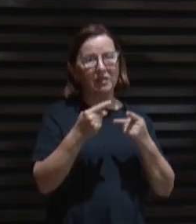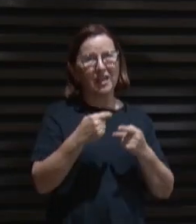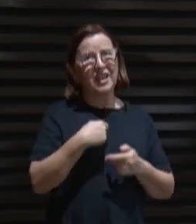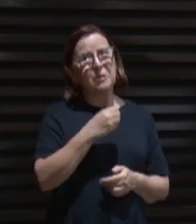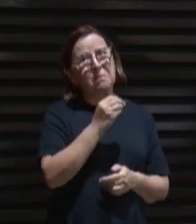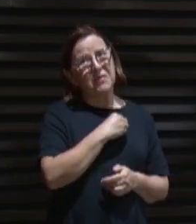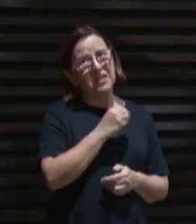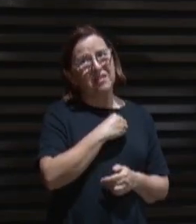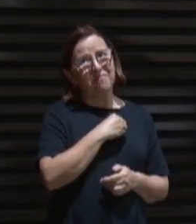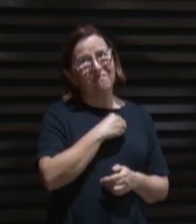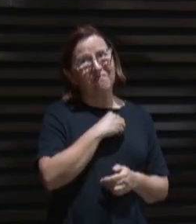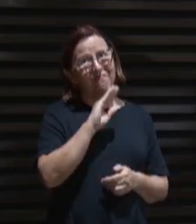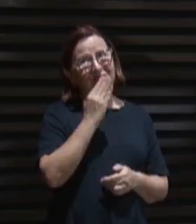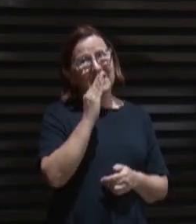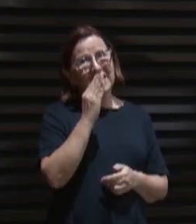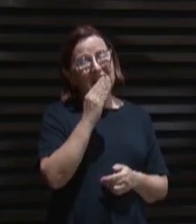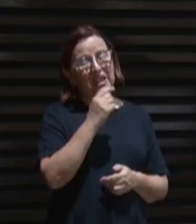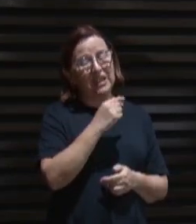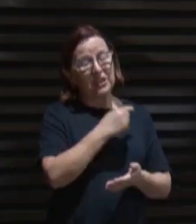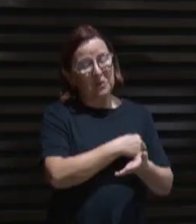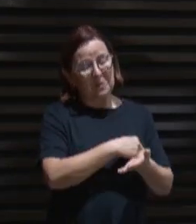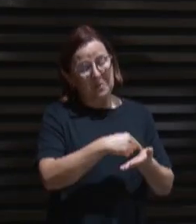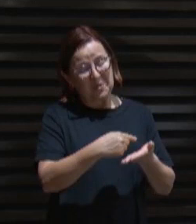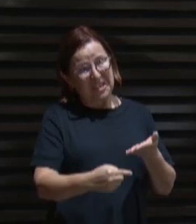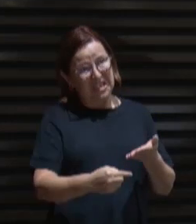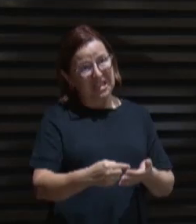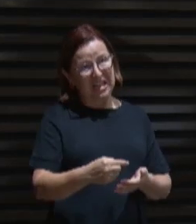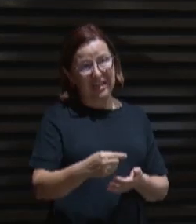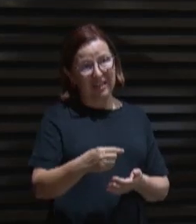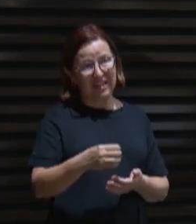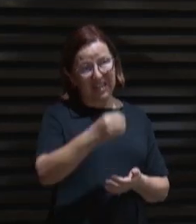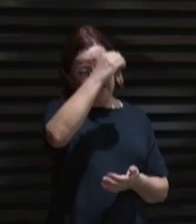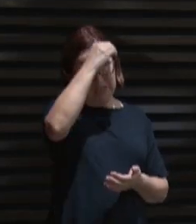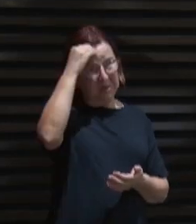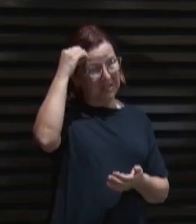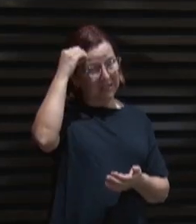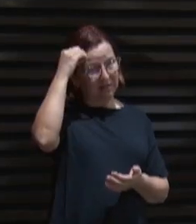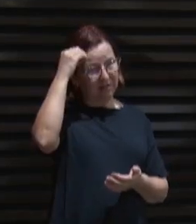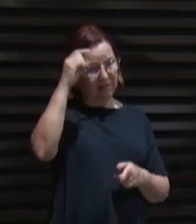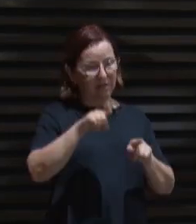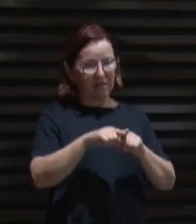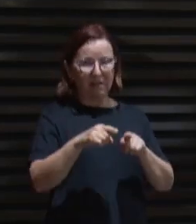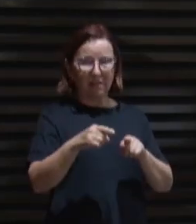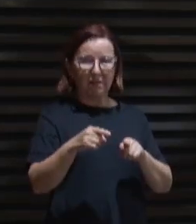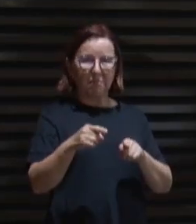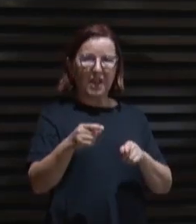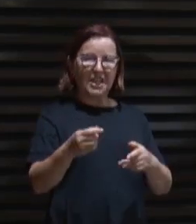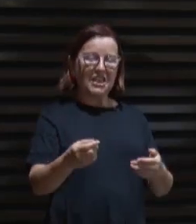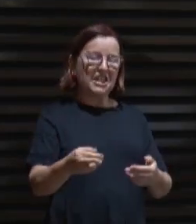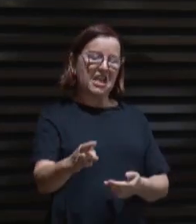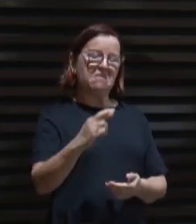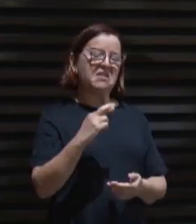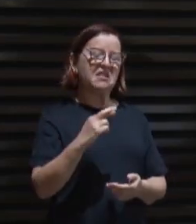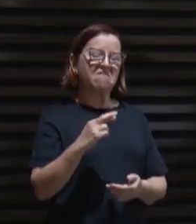pequei, traindo sangue inocente. Eles, porém, responderam: que nos importa? Isso é